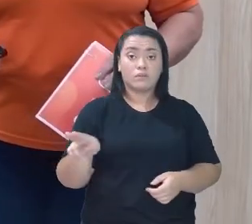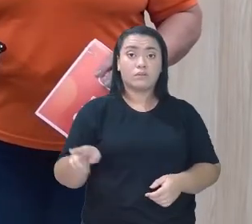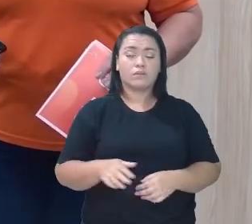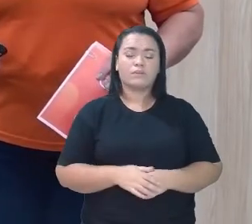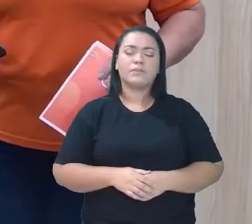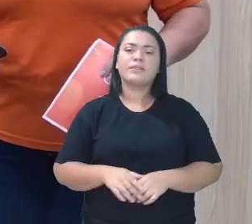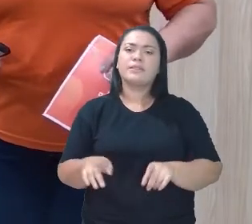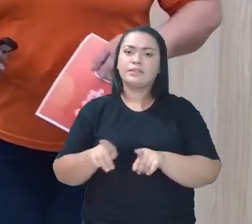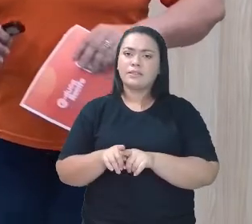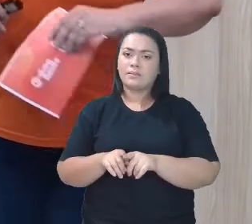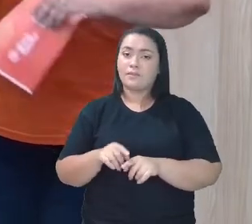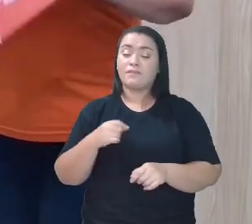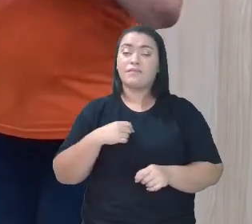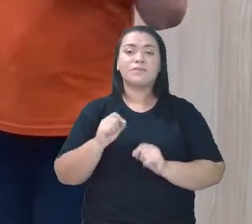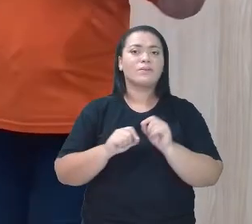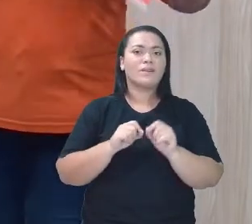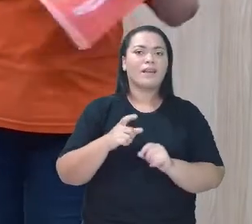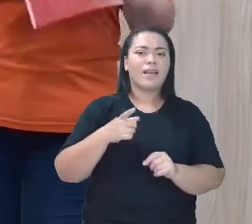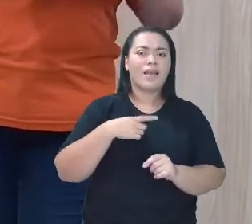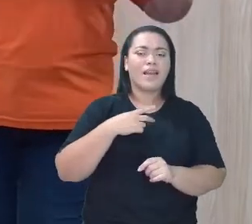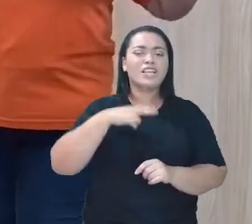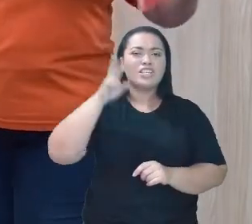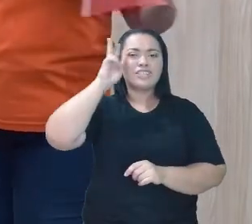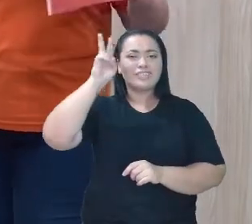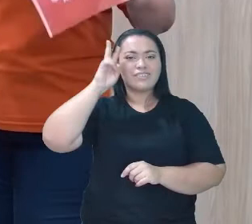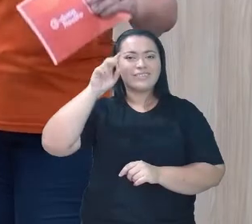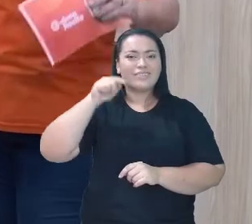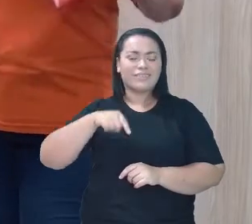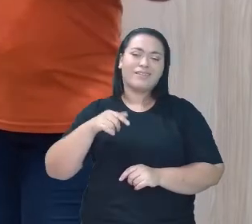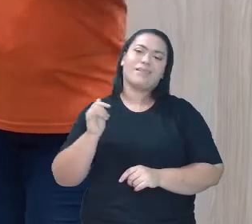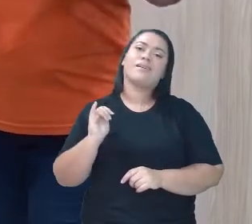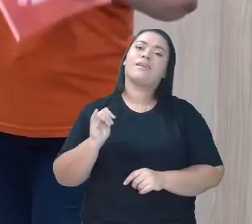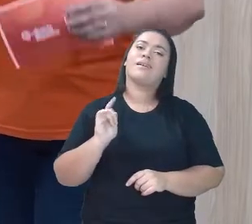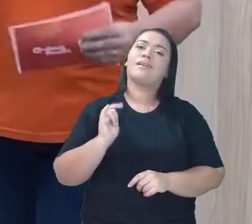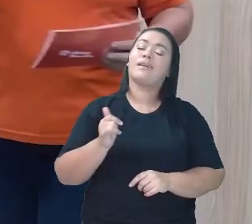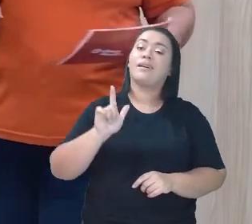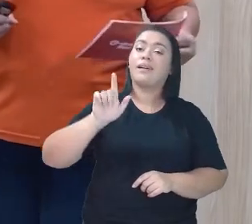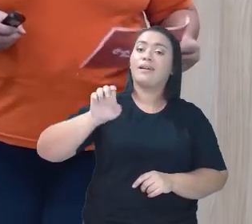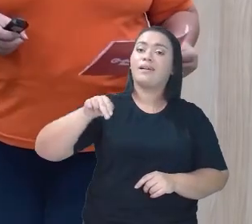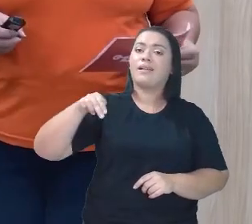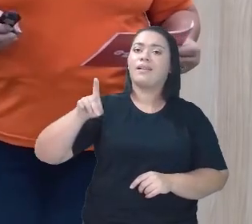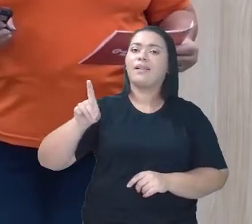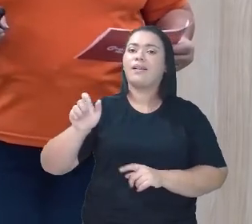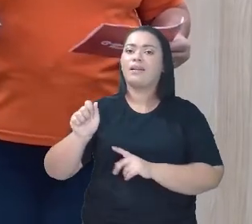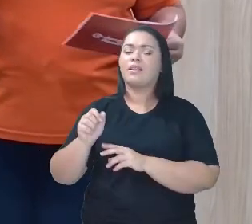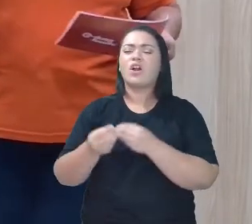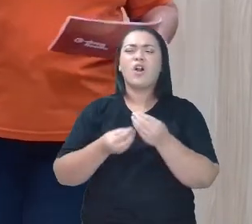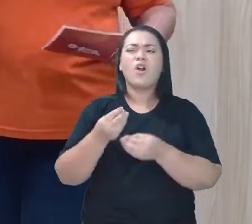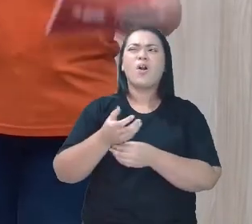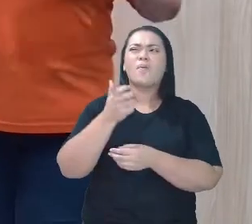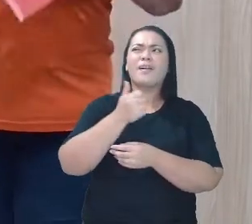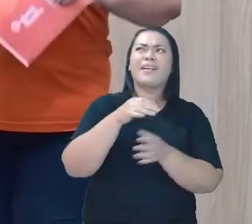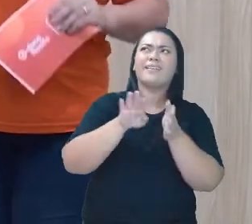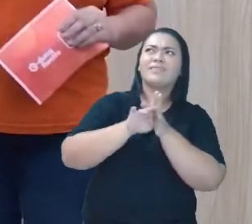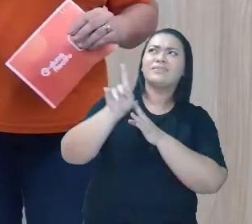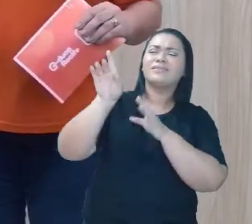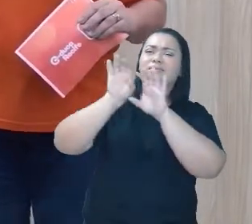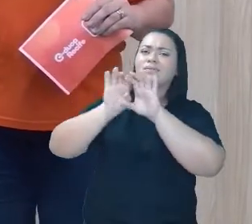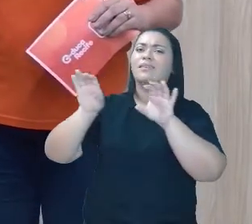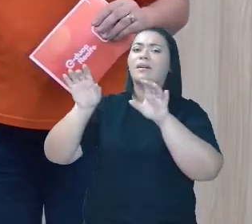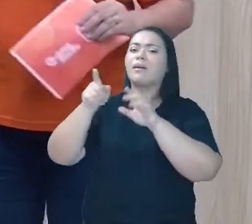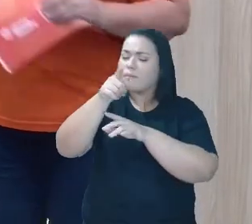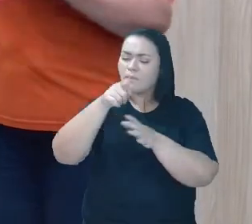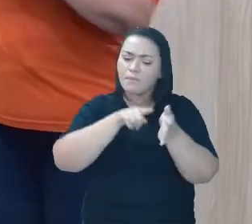uma lenda, né? Dizer aí como foi que esse leite chegou. É uma curiosidade aí que eu deixo para vocês. Vamos